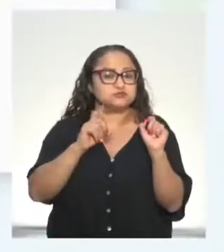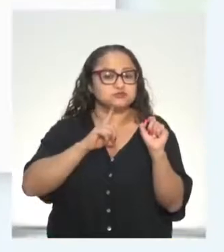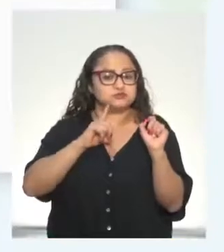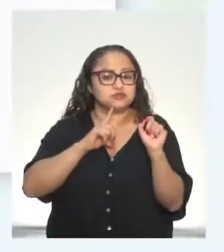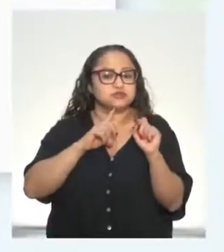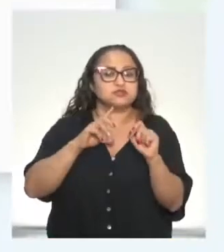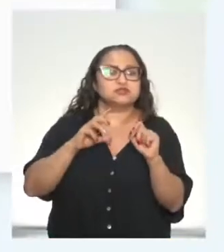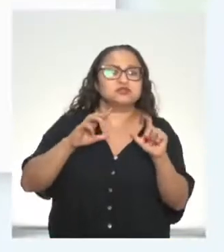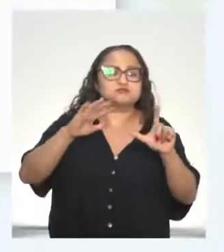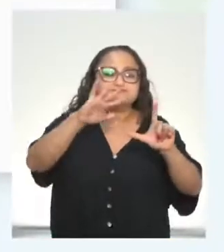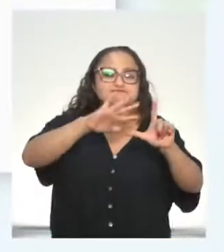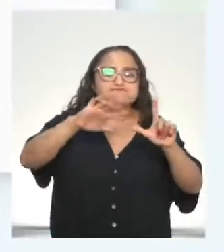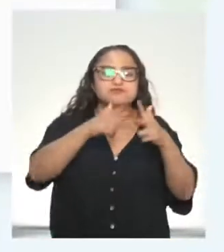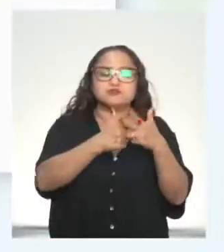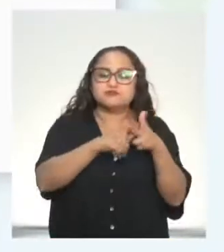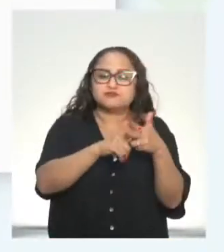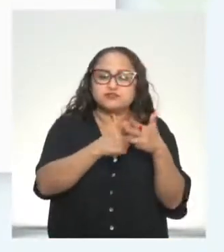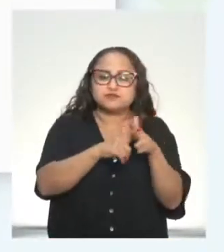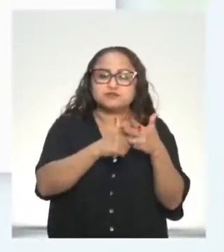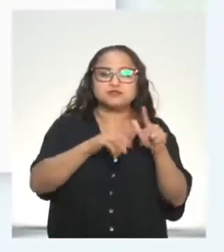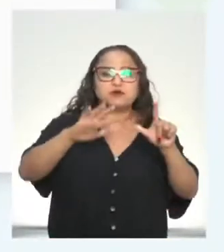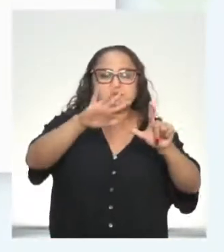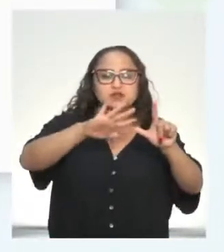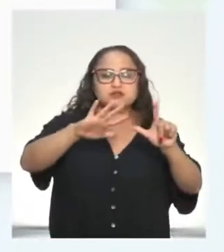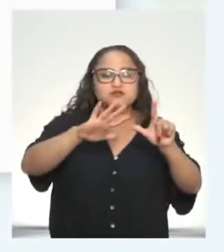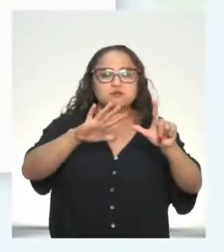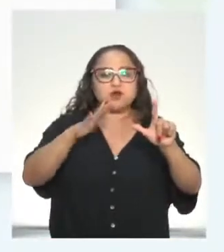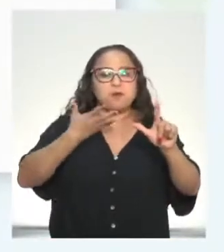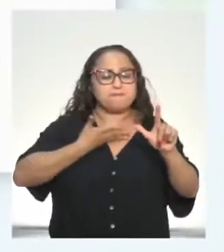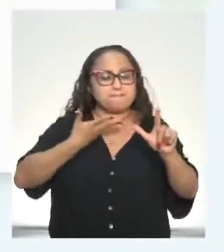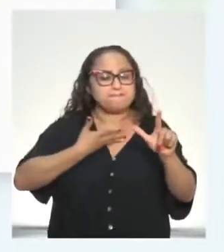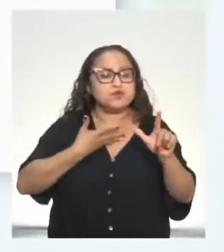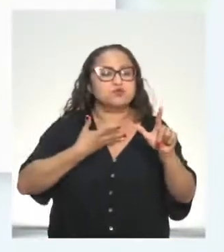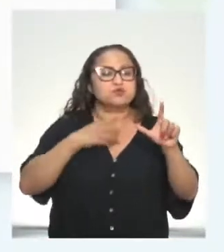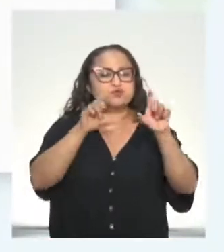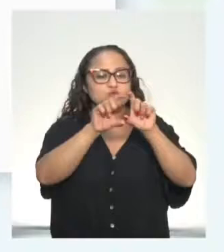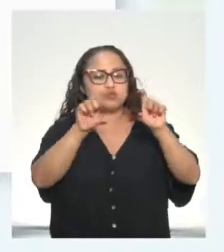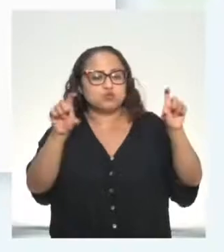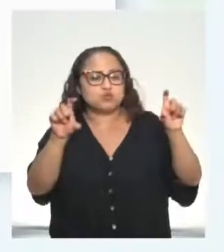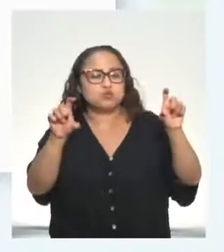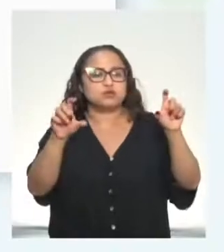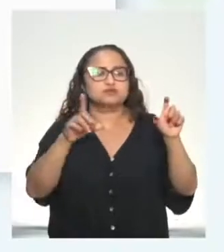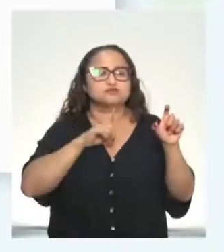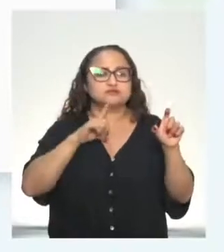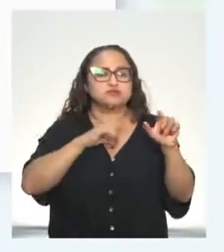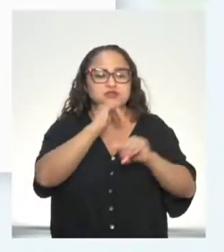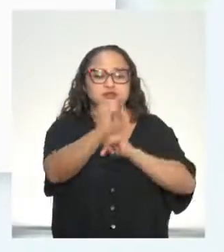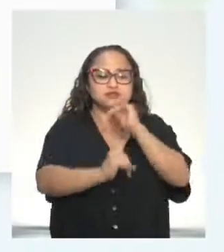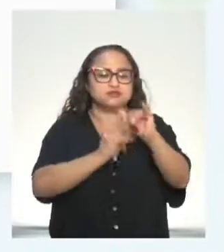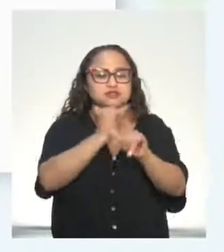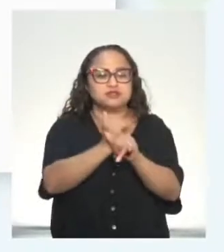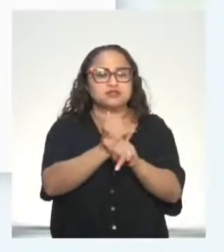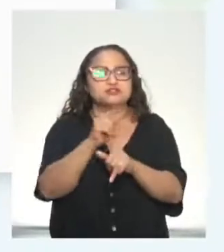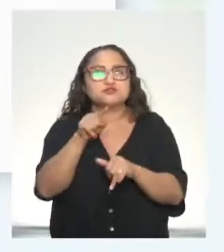chamada Tinkercad. Já com o meu navegador aberto, eu convido a você que também